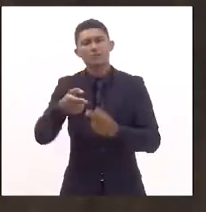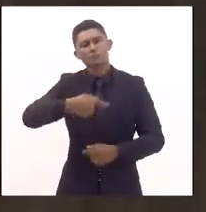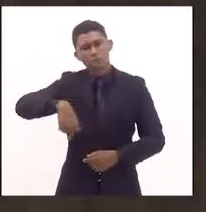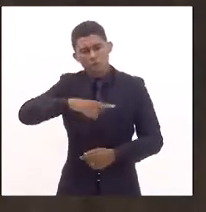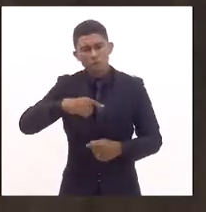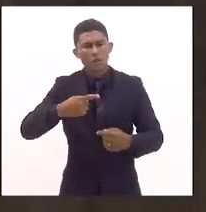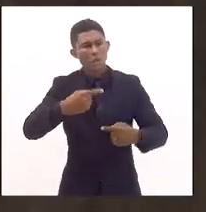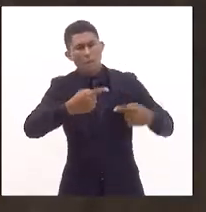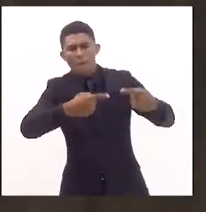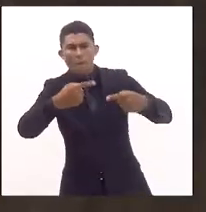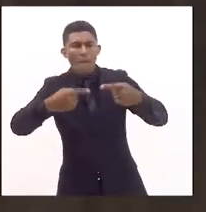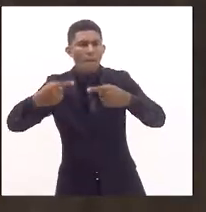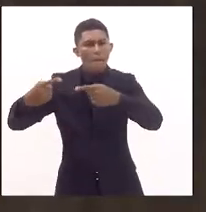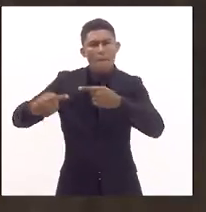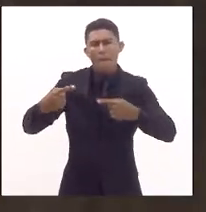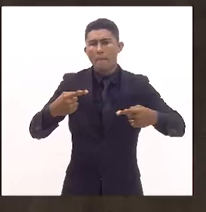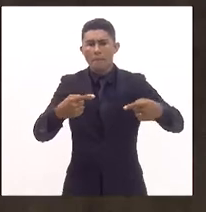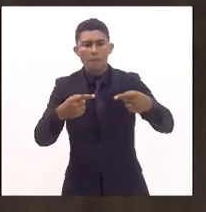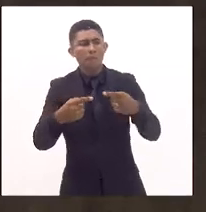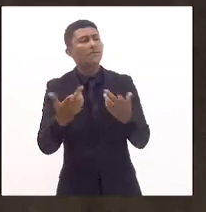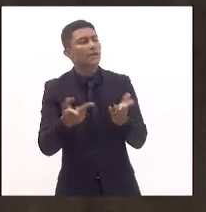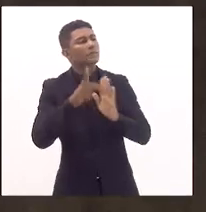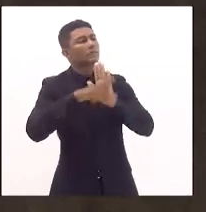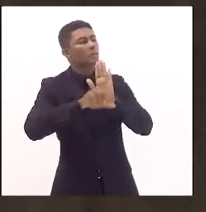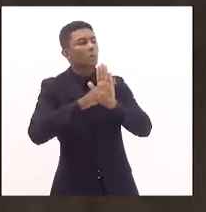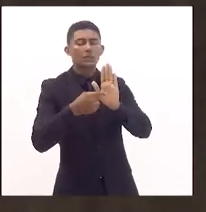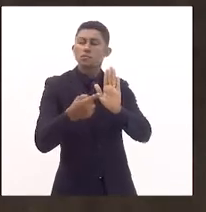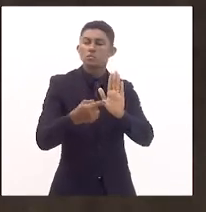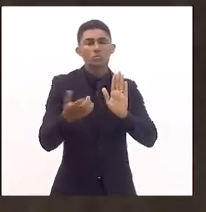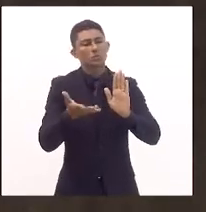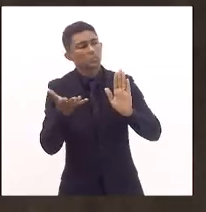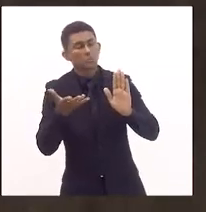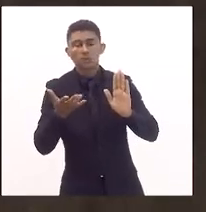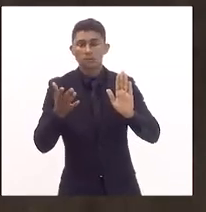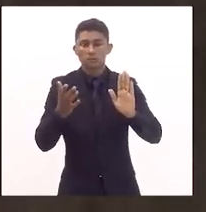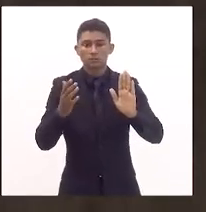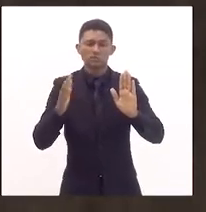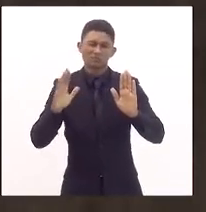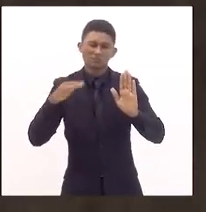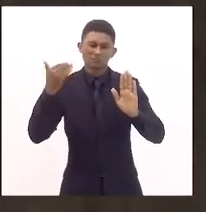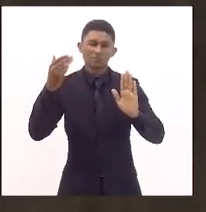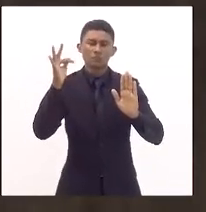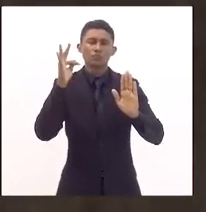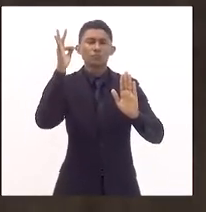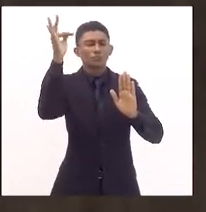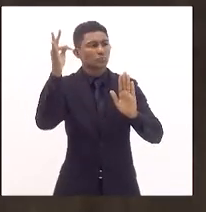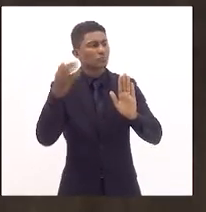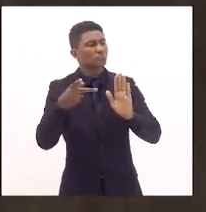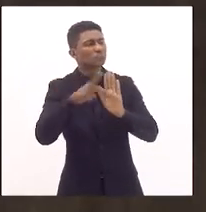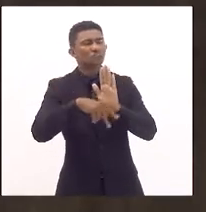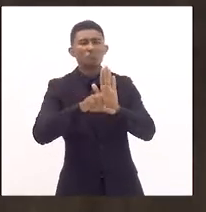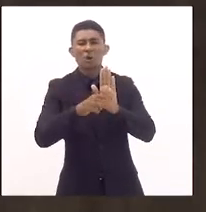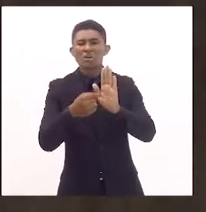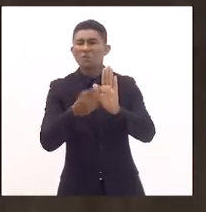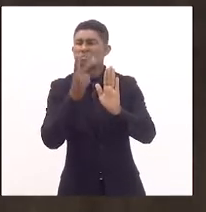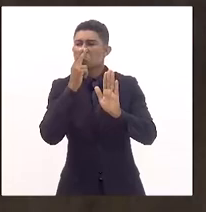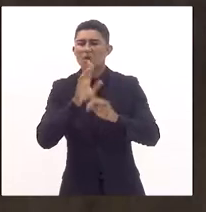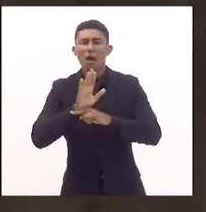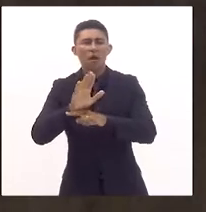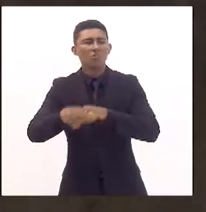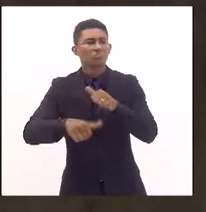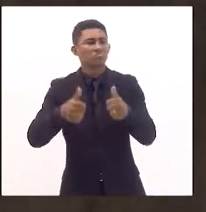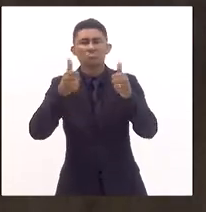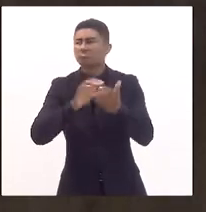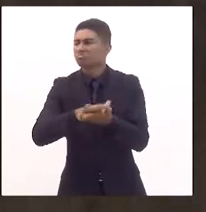discutimos projetos que, lá na frente, a gente verifica que pouca transformação pode trazer.